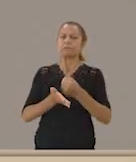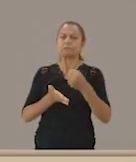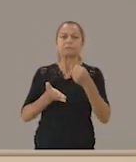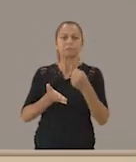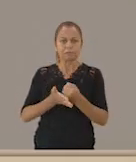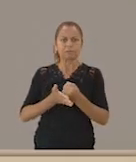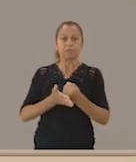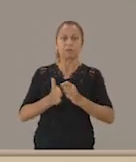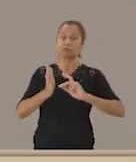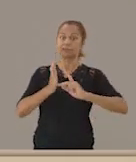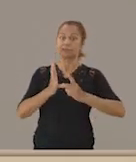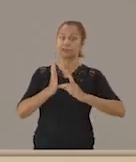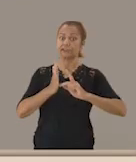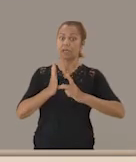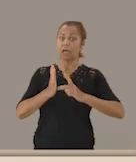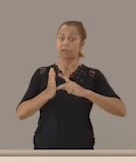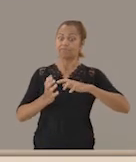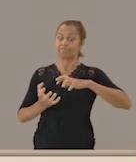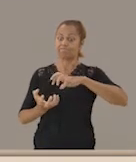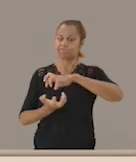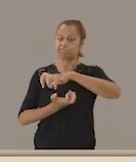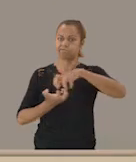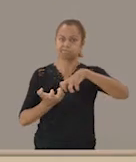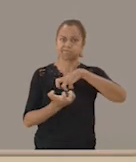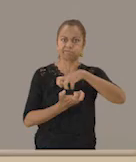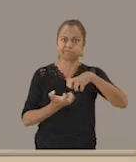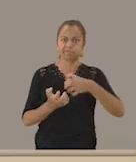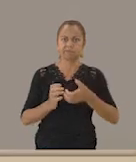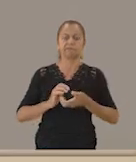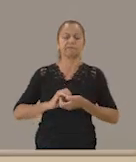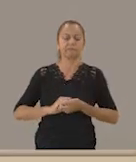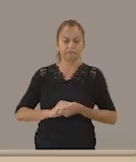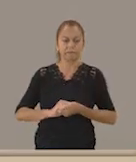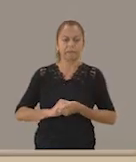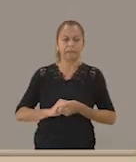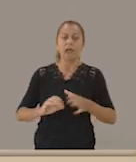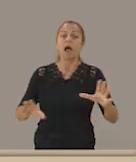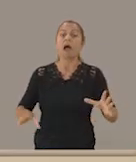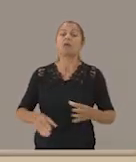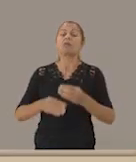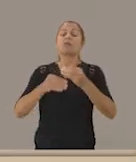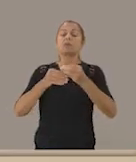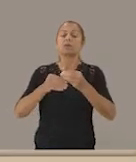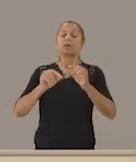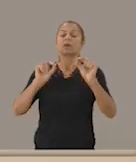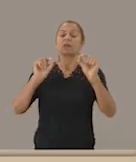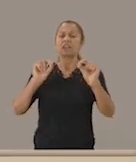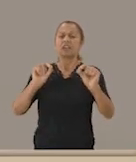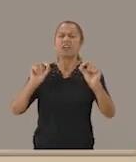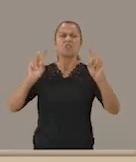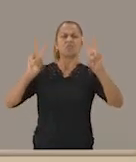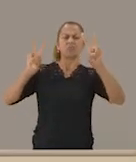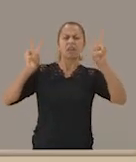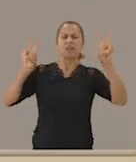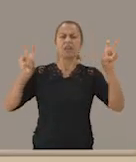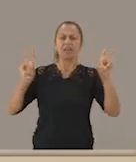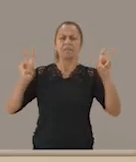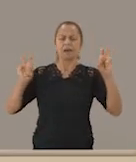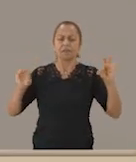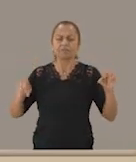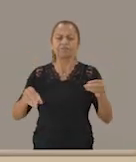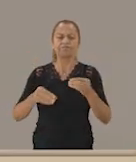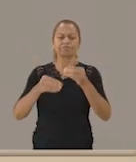os sindicatos. Na conclusão, ao fechamento do tema abordado em relação aos agentes